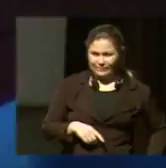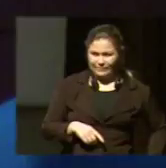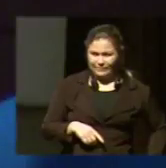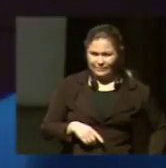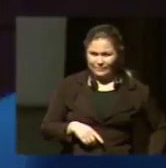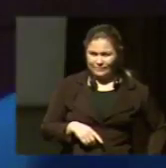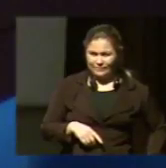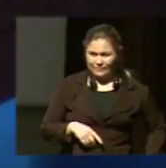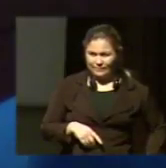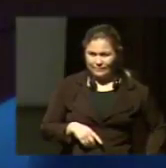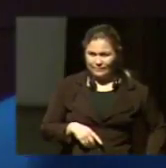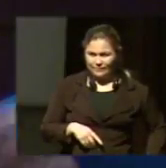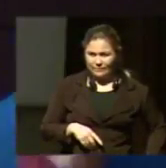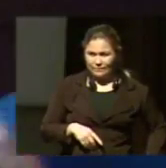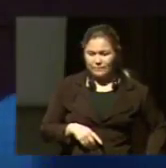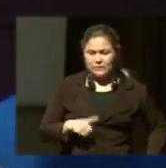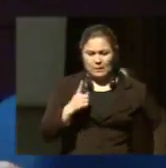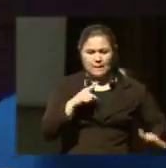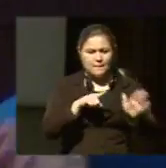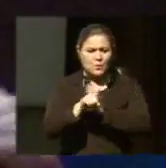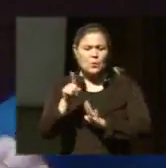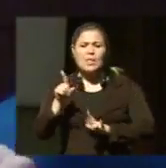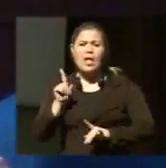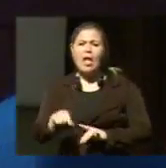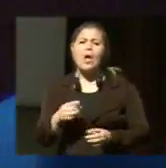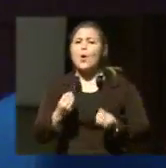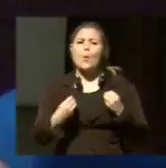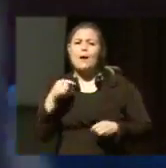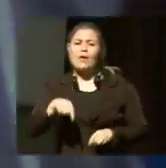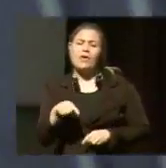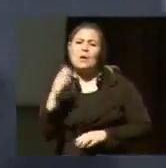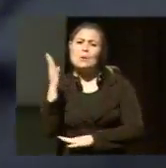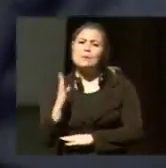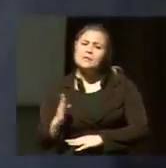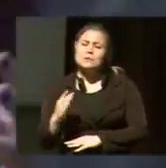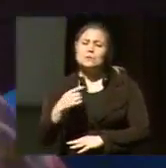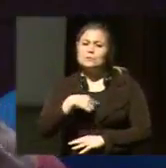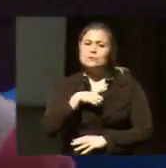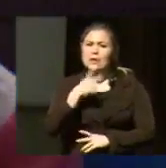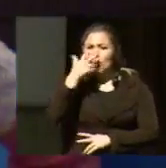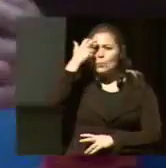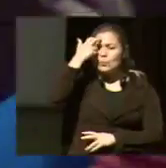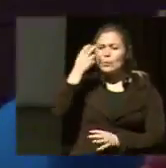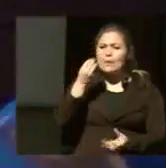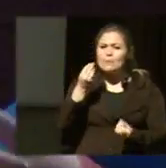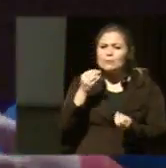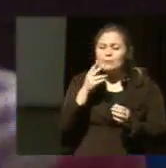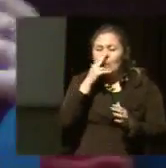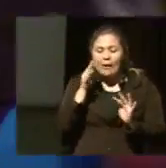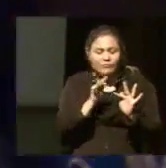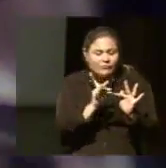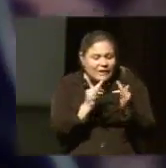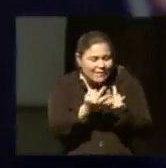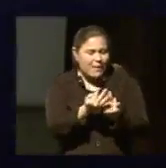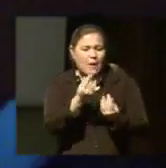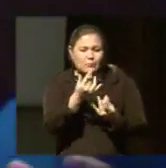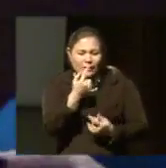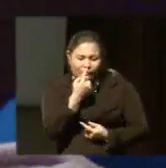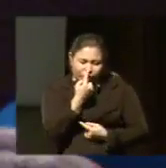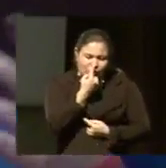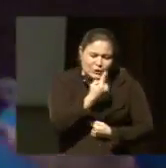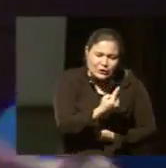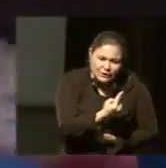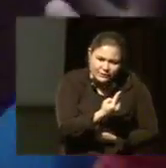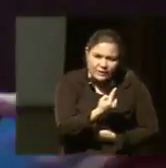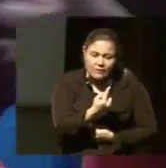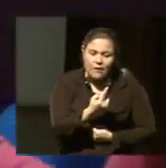Uma pergunta é como aqui no Brasil nós temos uma cultura muito familiar, muito afetiva em relação